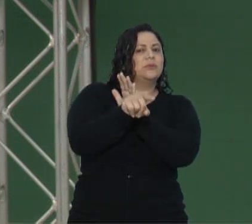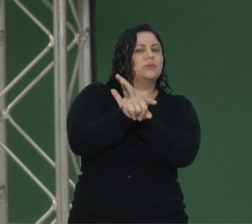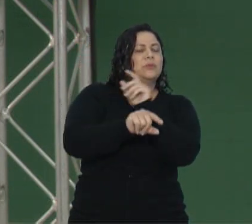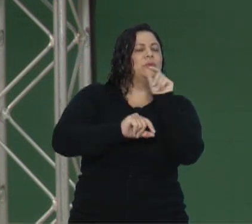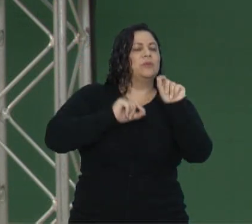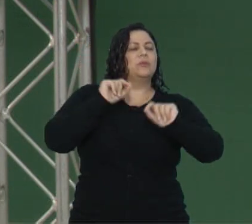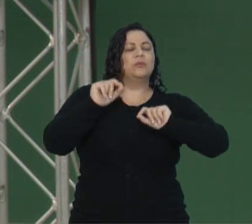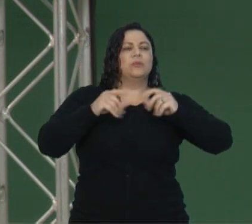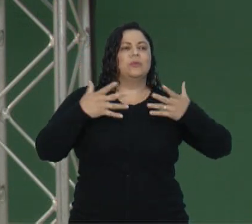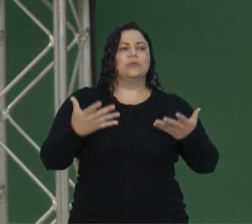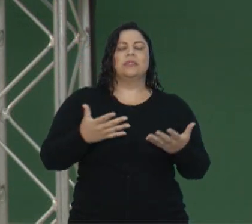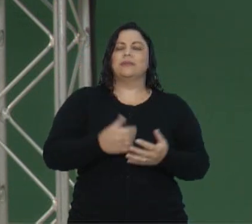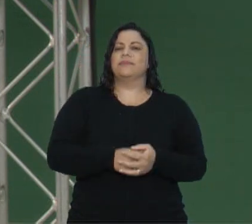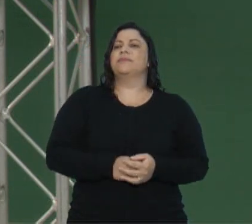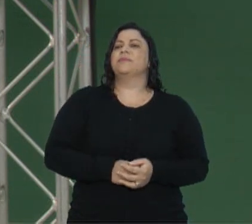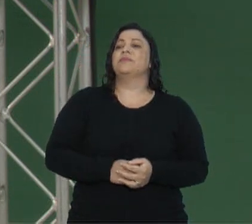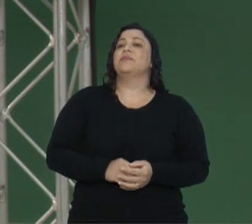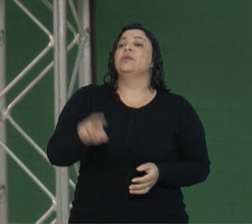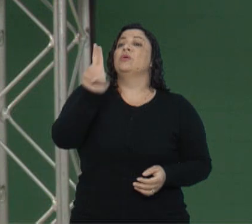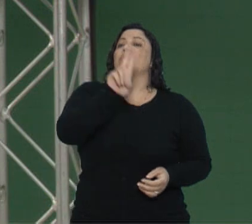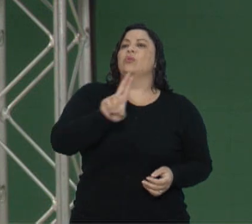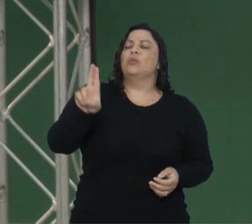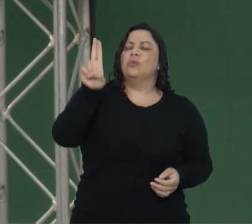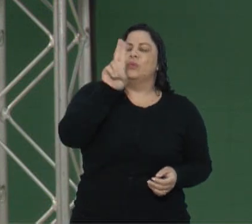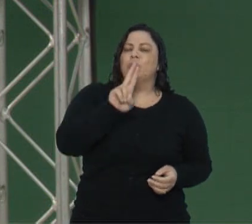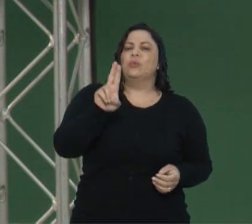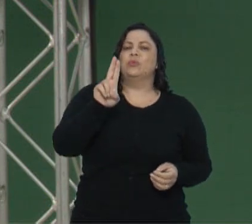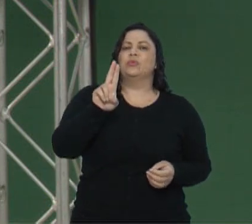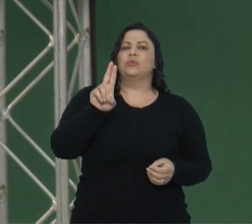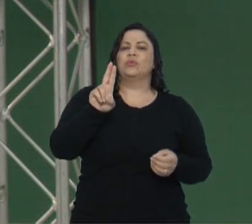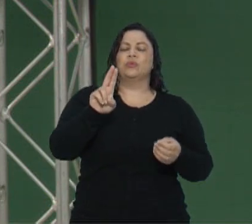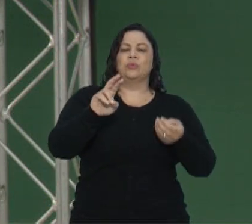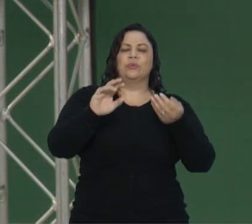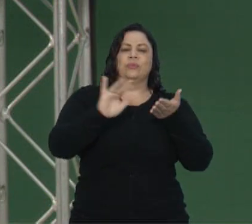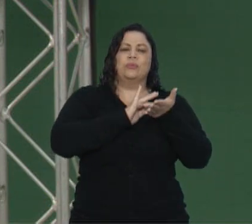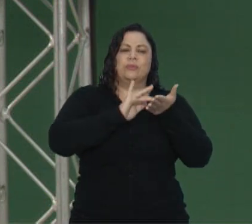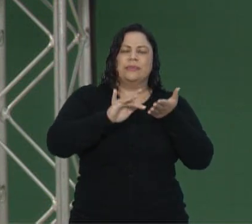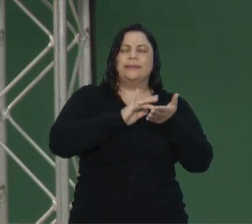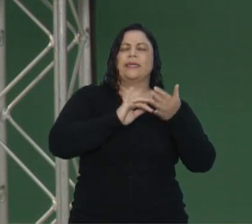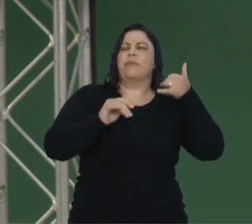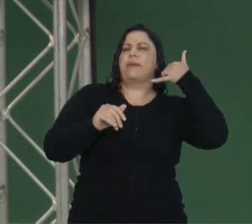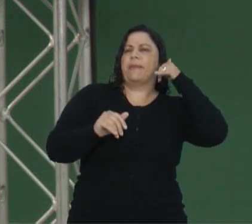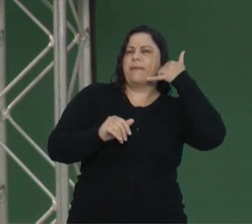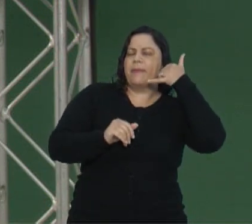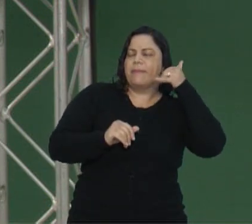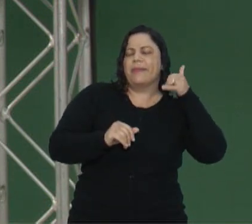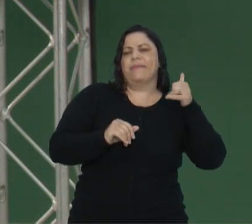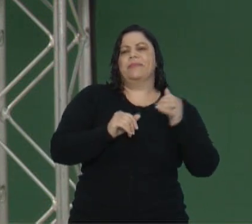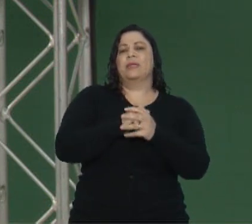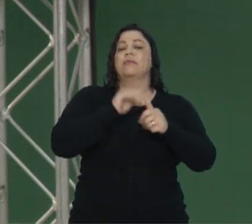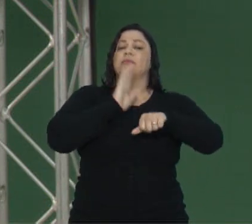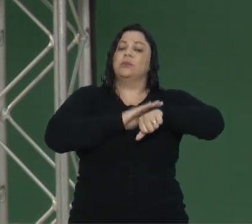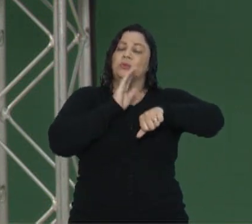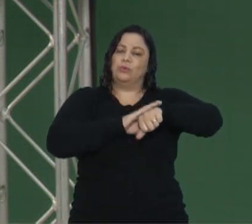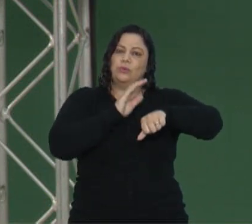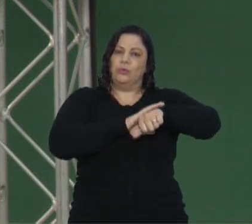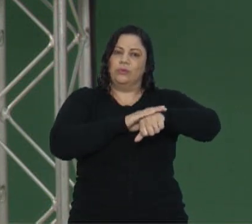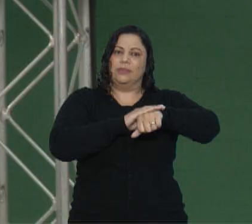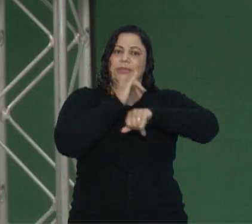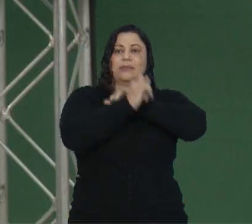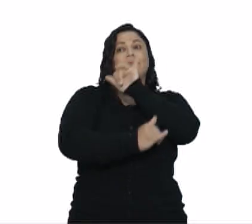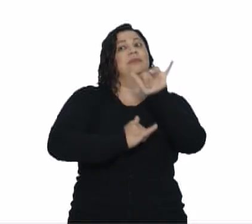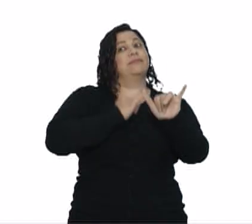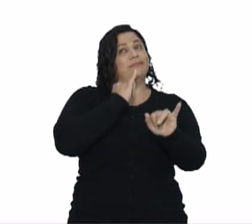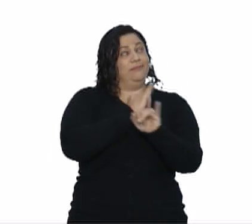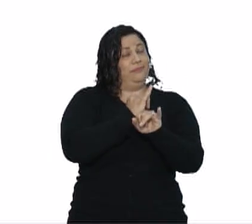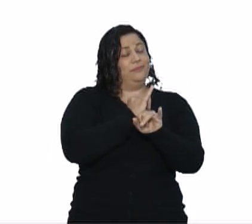falando, né, esse tema aí do uso dos aparelhos digitais, do tempo na web. Então, na letra A, no exercício aí, a professora